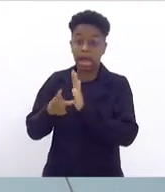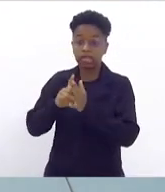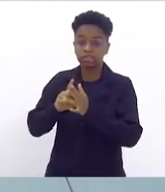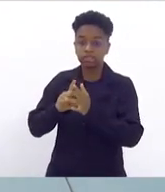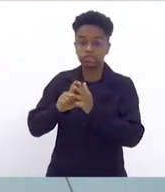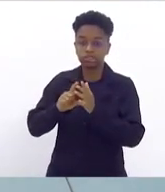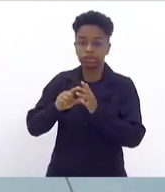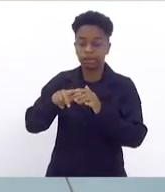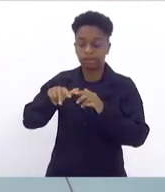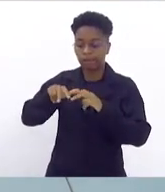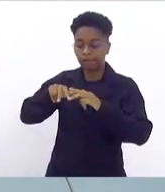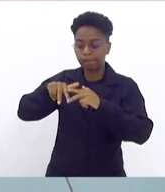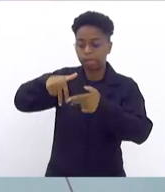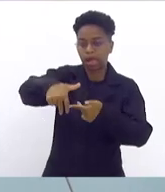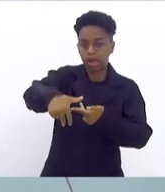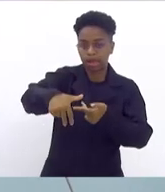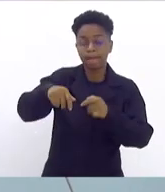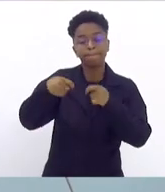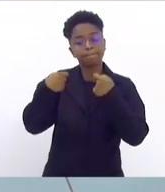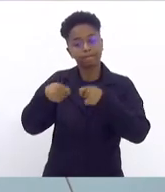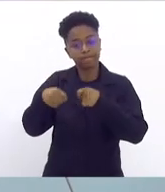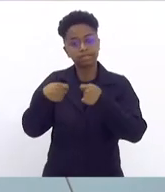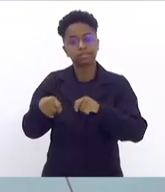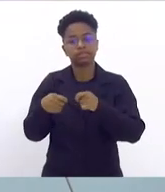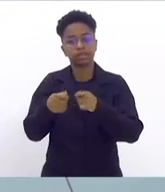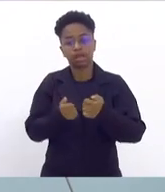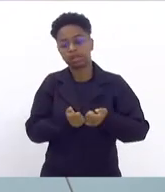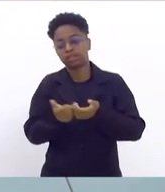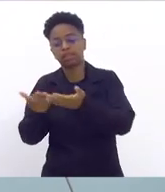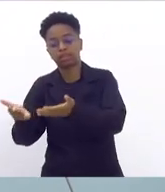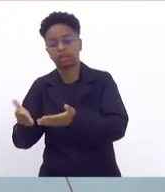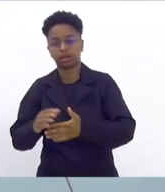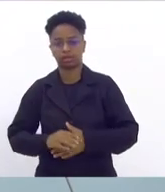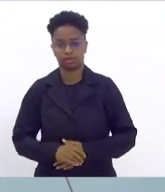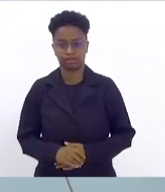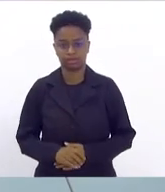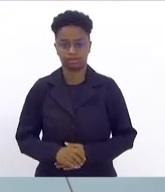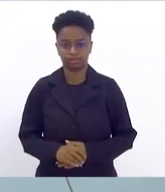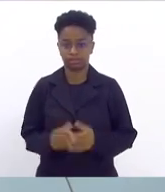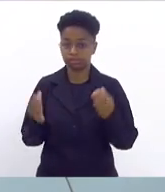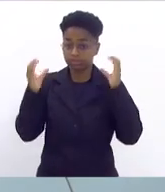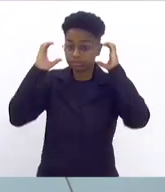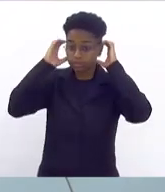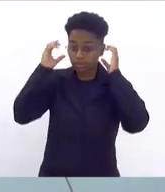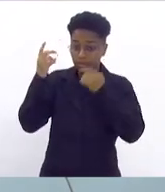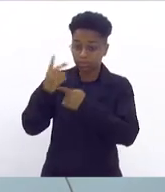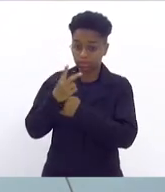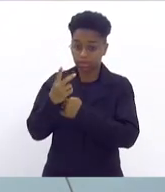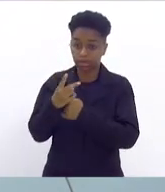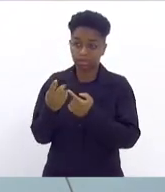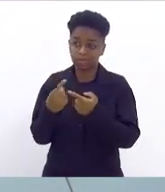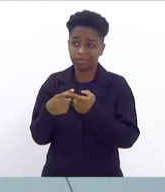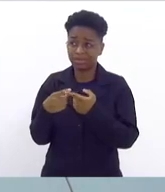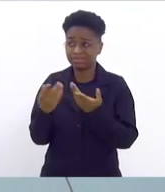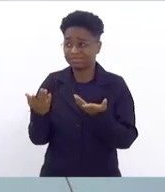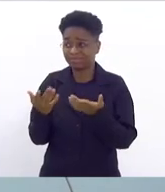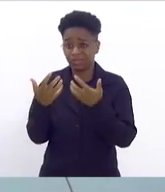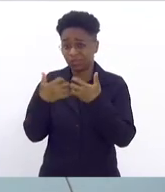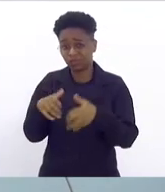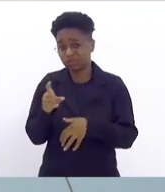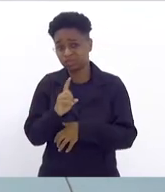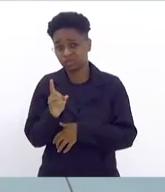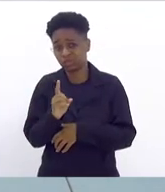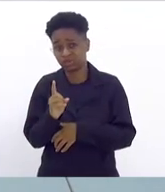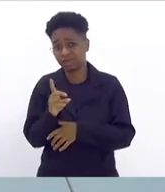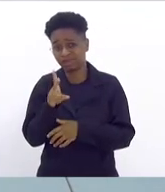catraca, ele ter acesso ao protetor auricular, porque senão não vai funcionar, vai